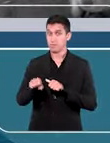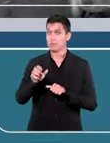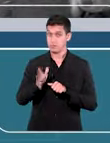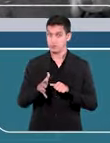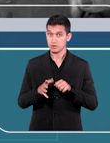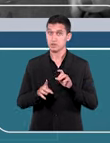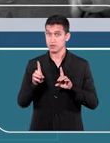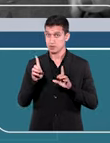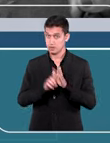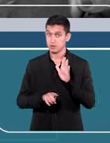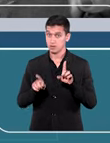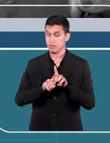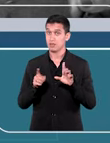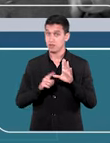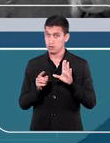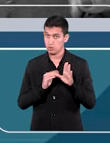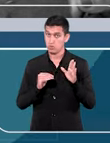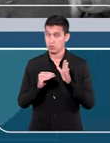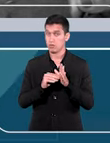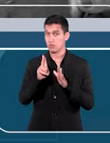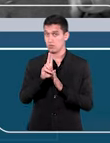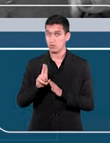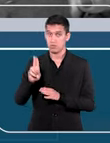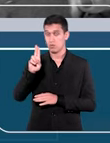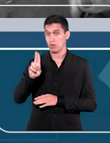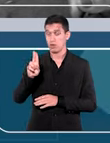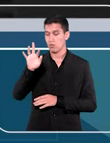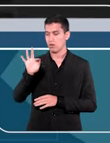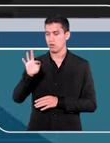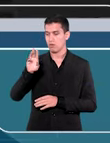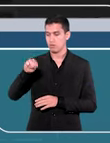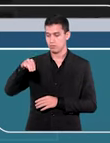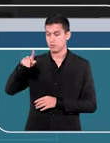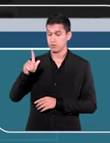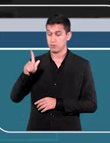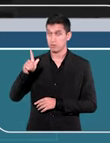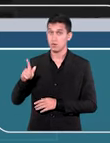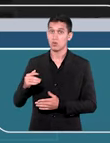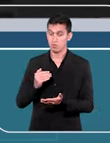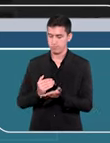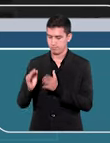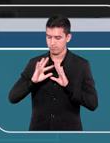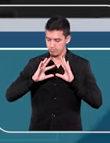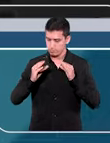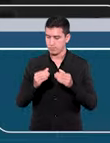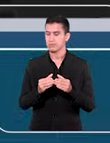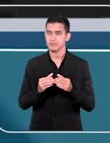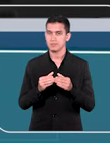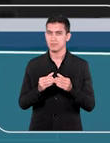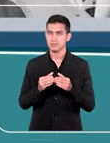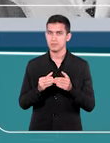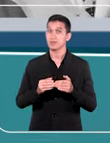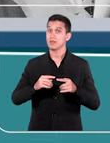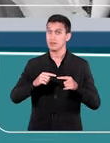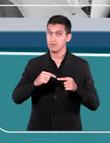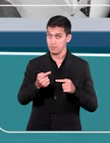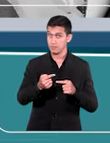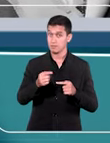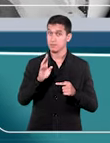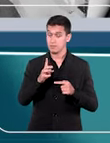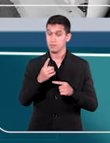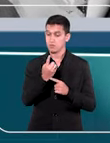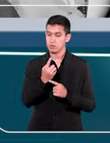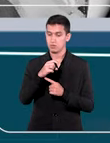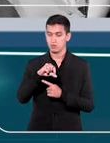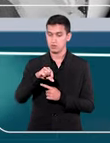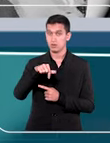Formada em Direito e Letras pela Universidade Federal de Minas Gerais, iniciou a carreira na advocacia e, logo em seguida,